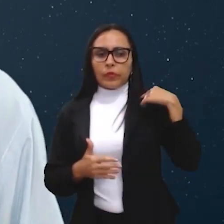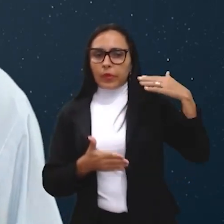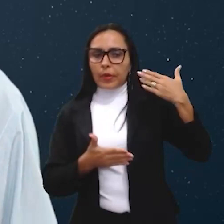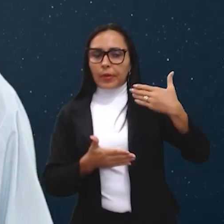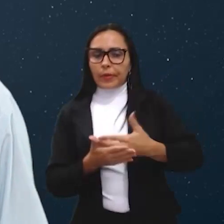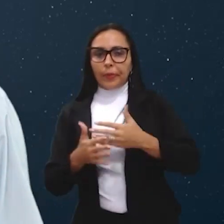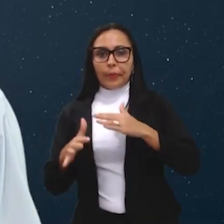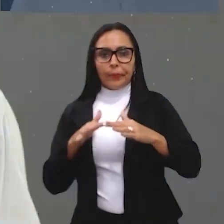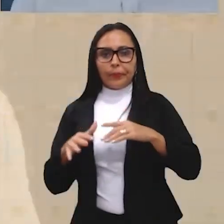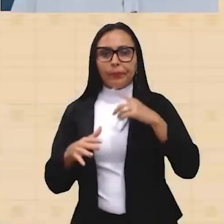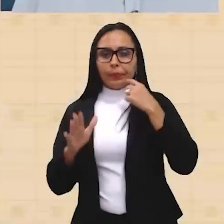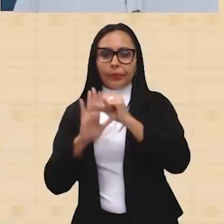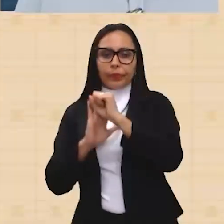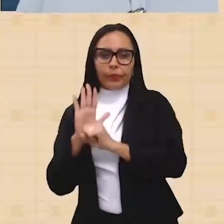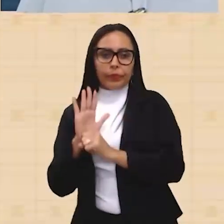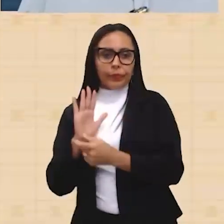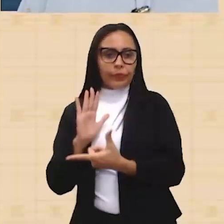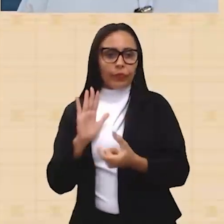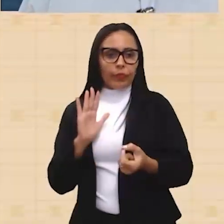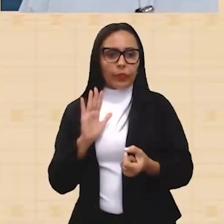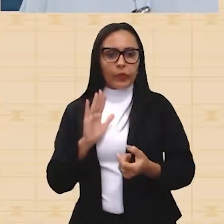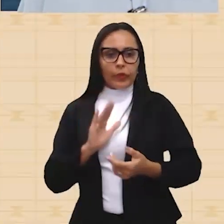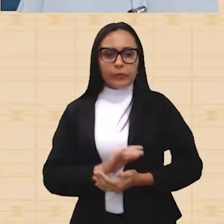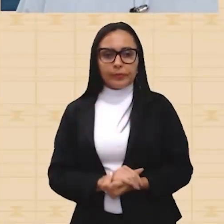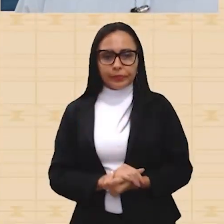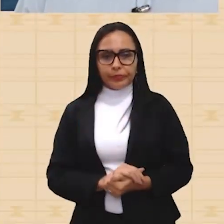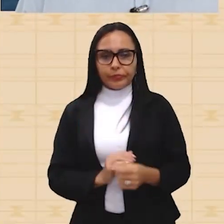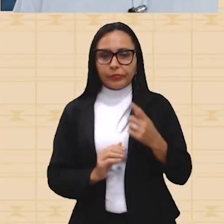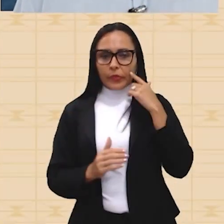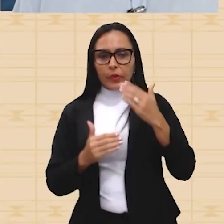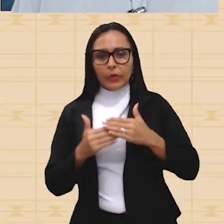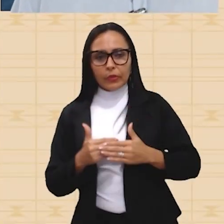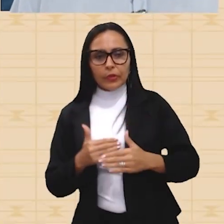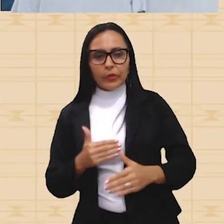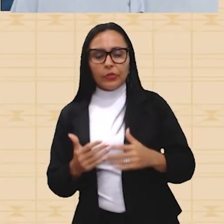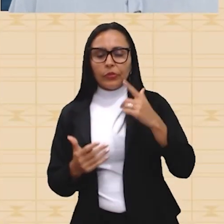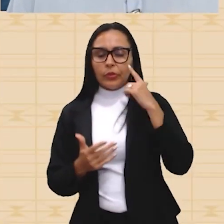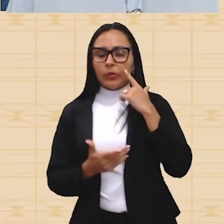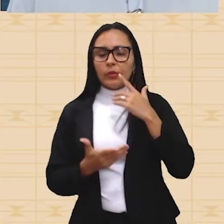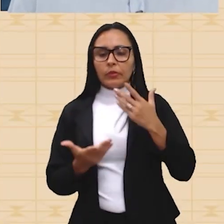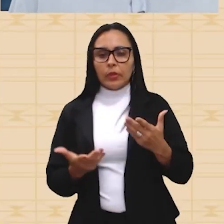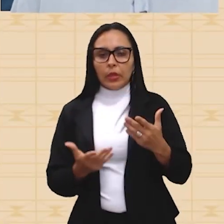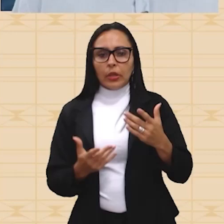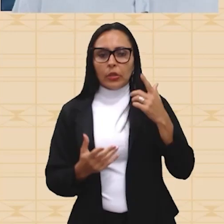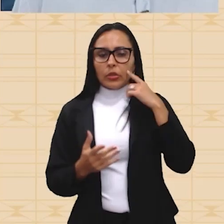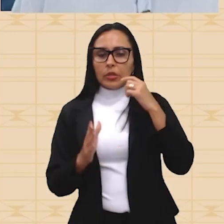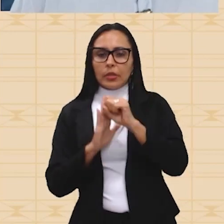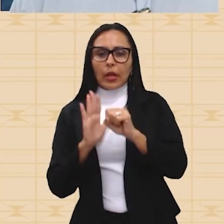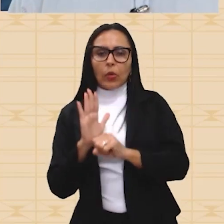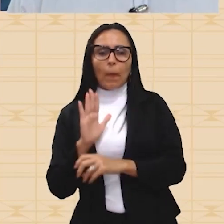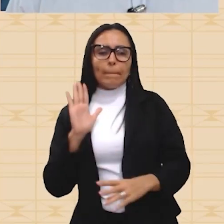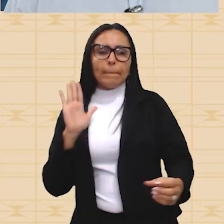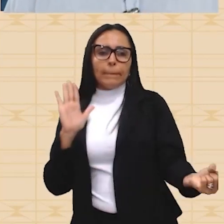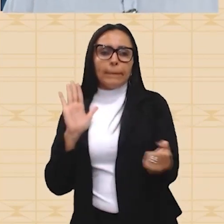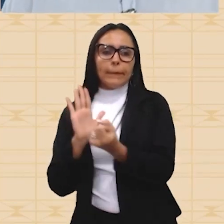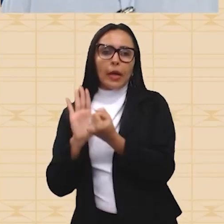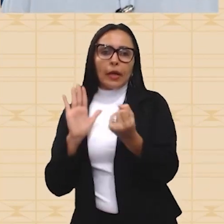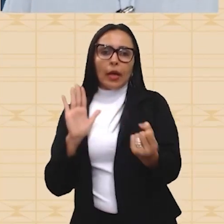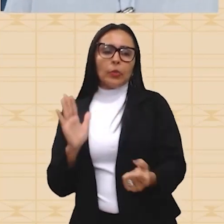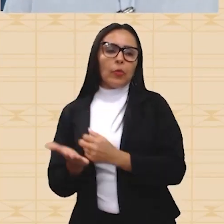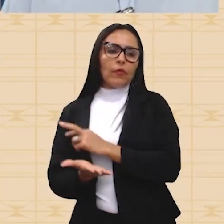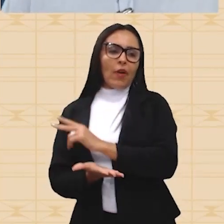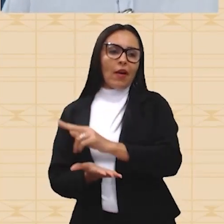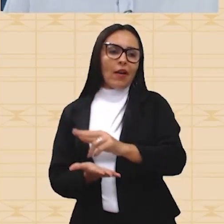começa já pelo século XX, né? O início do século XX foi um início de século marcado por